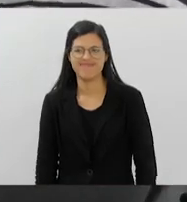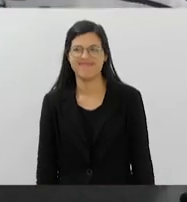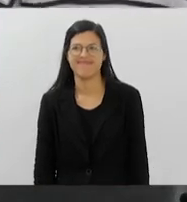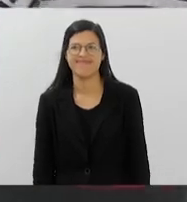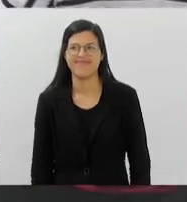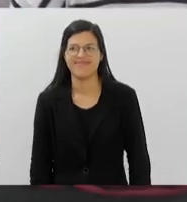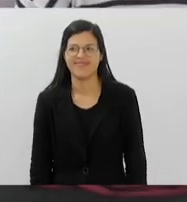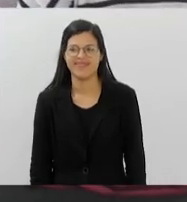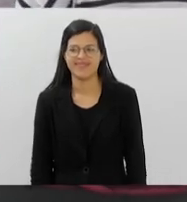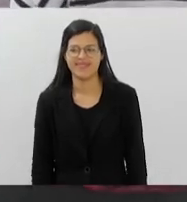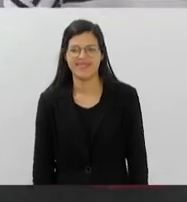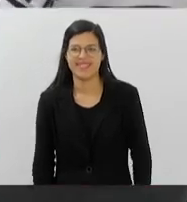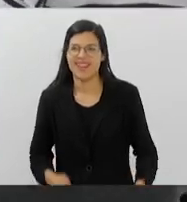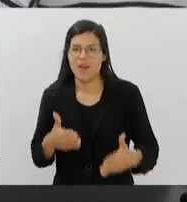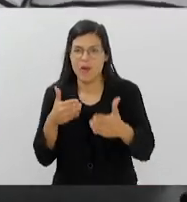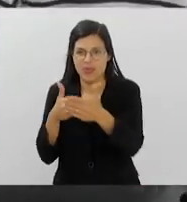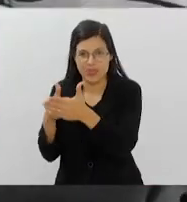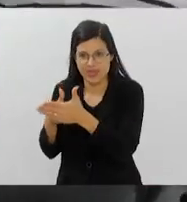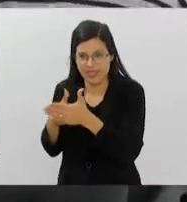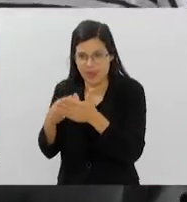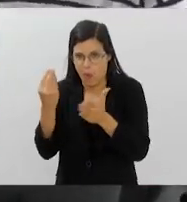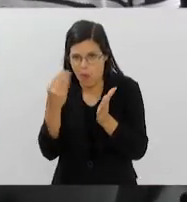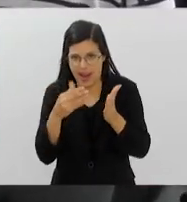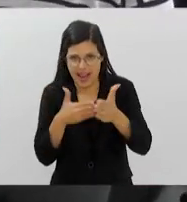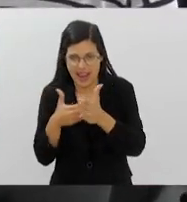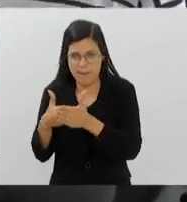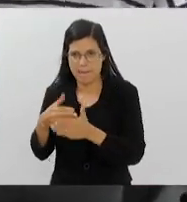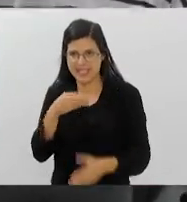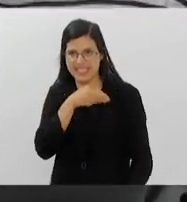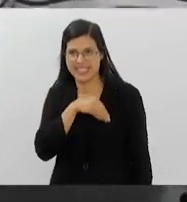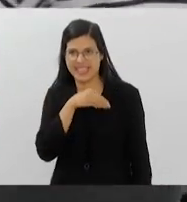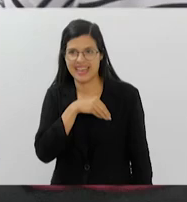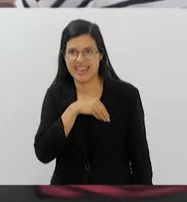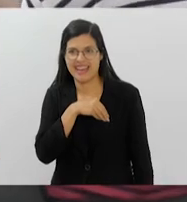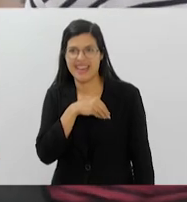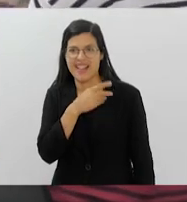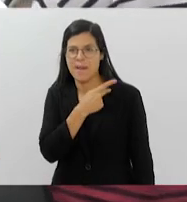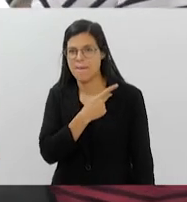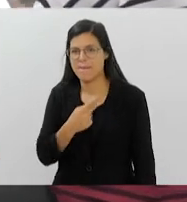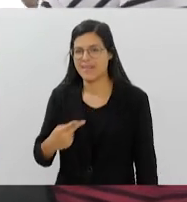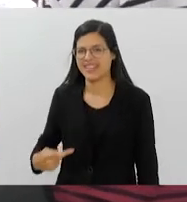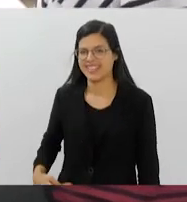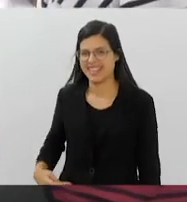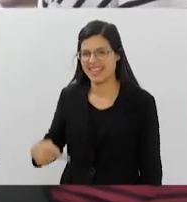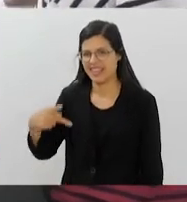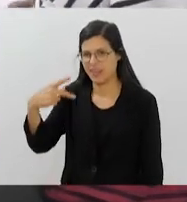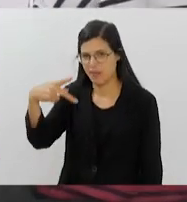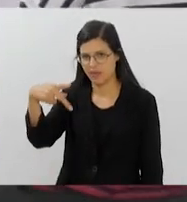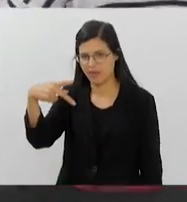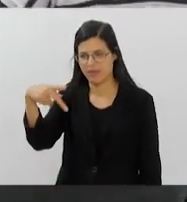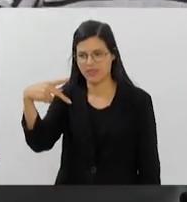privado, ele vai estabelecer o teto do salário do presidente da Petrobras.